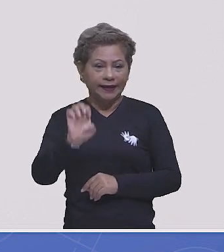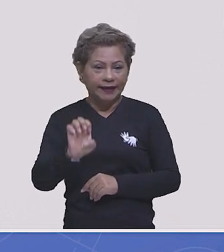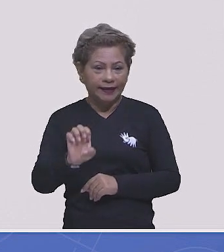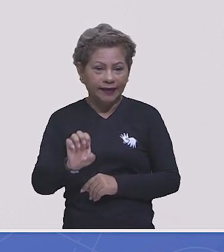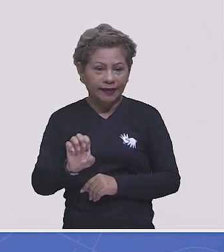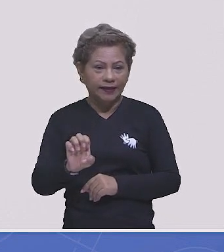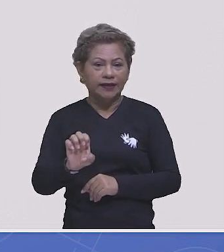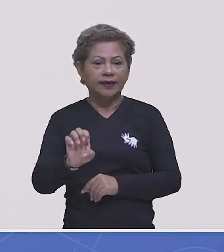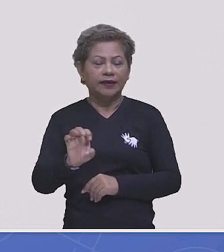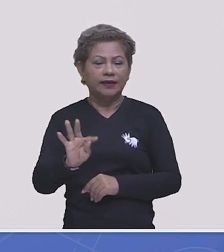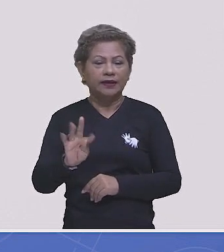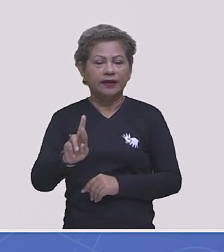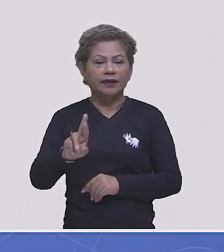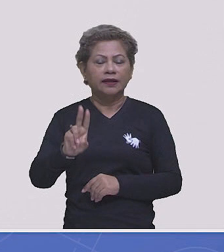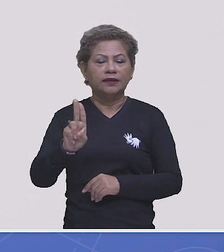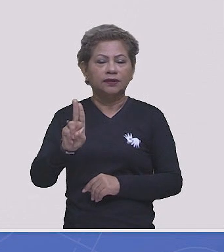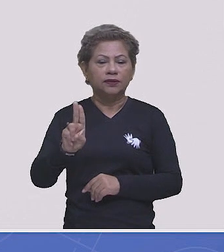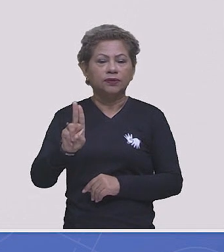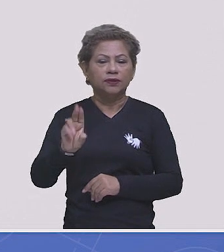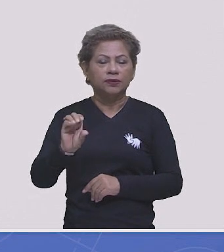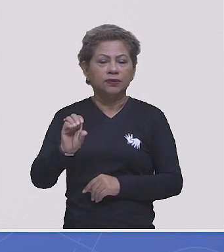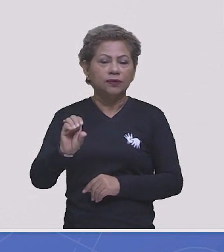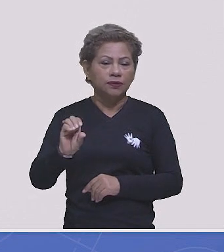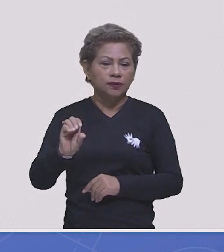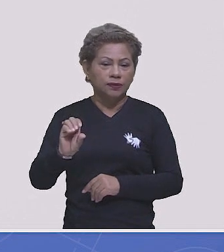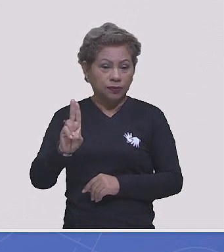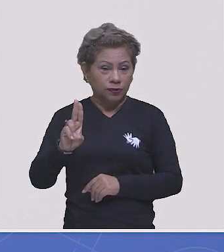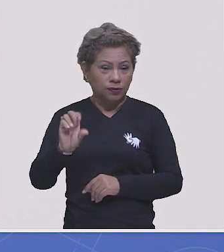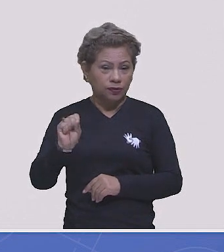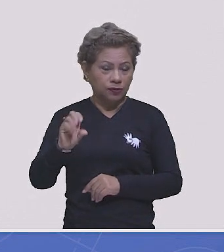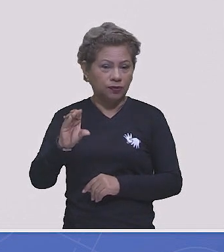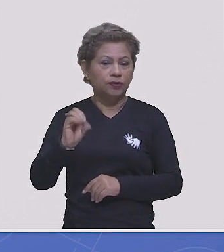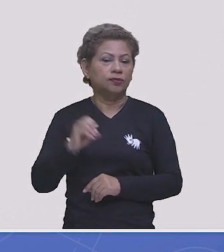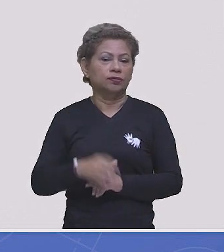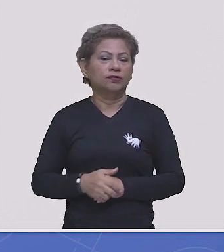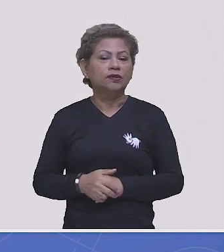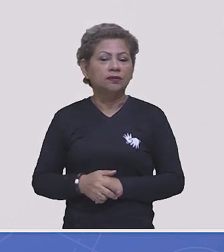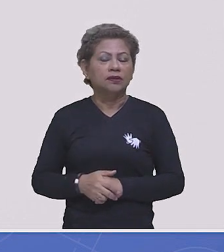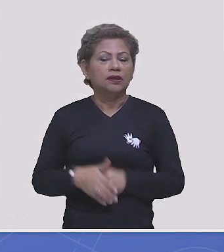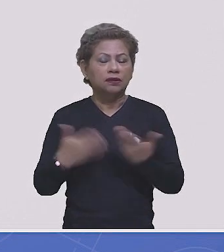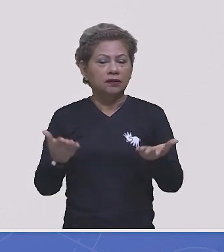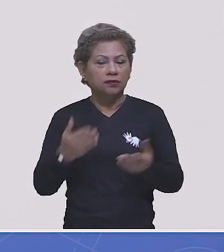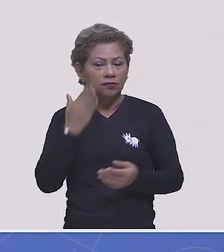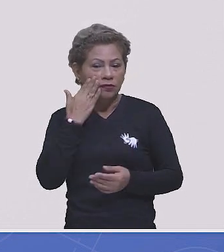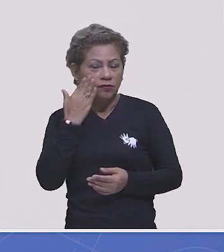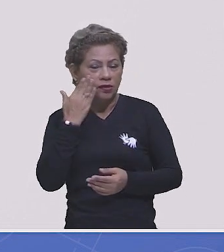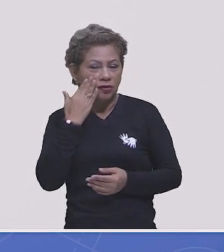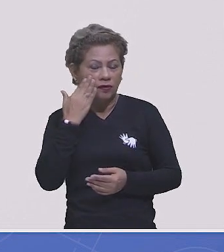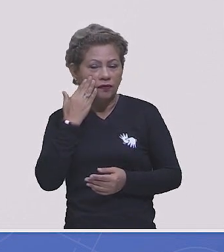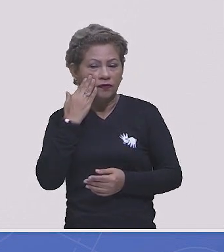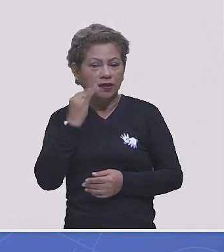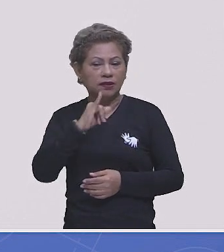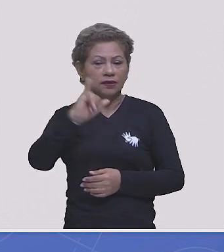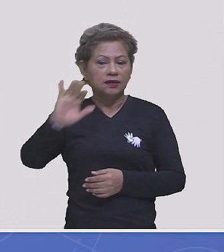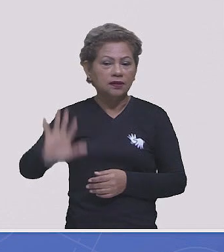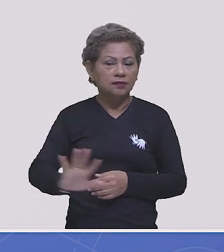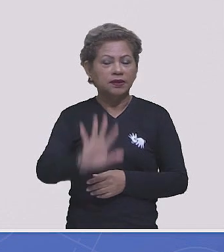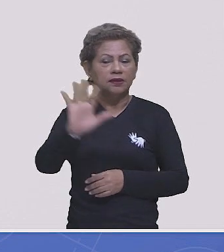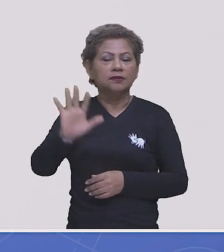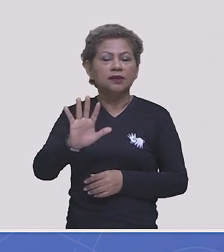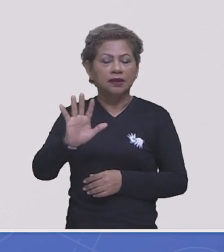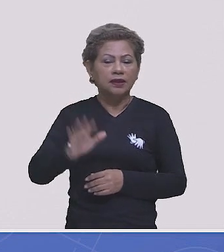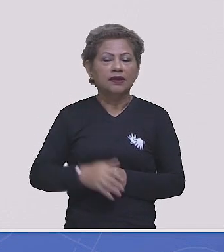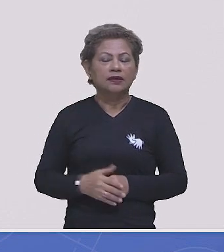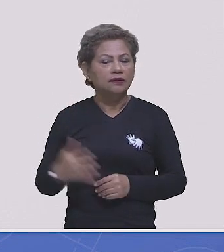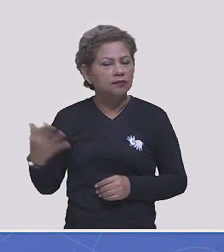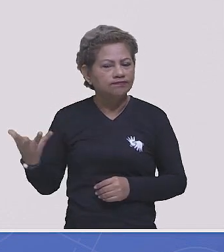transmitidas pelos romanos, pelos etruscos. E essas construções com arcos, com as colunas mais os arcos,